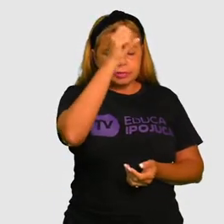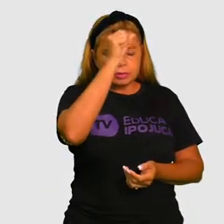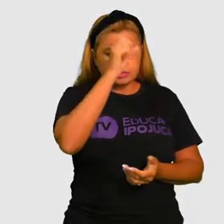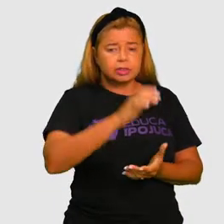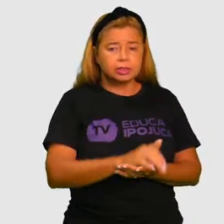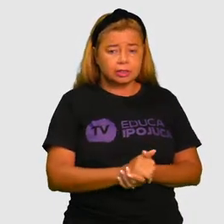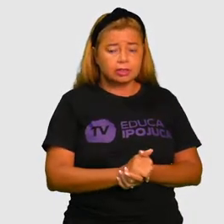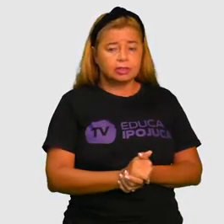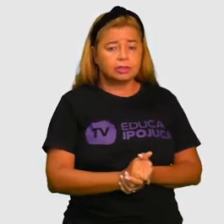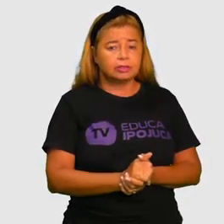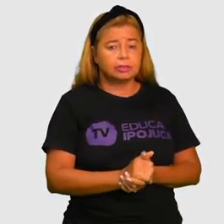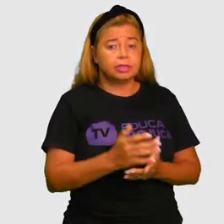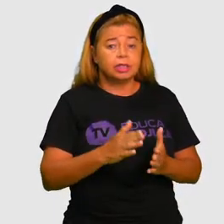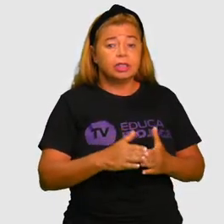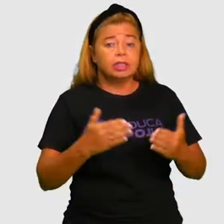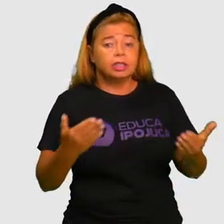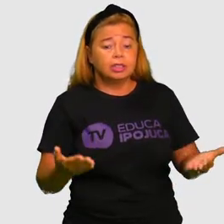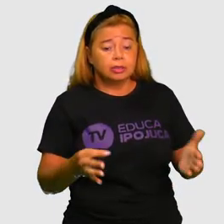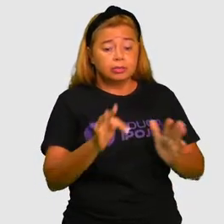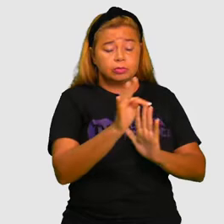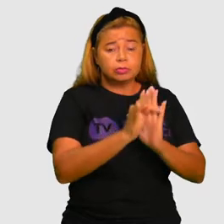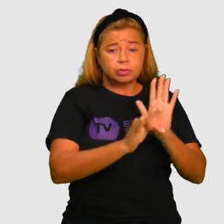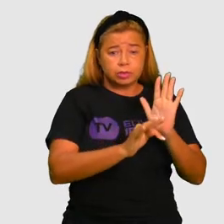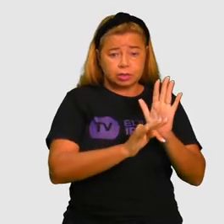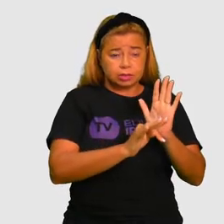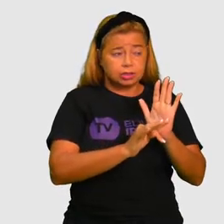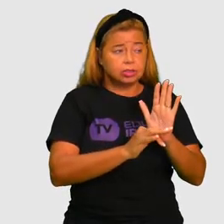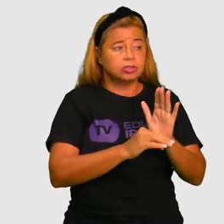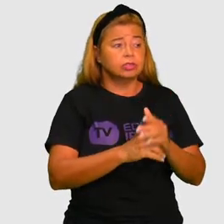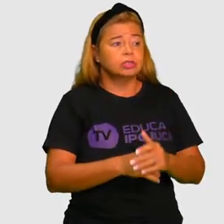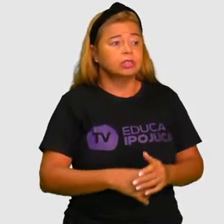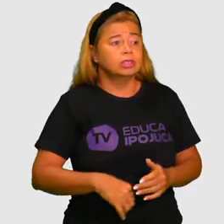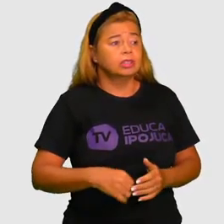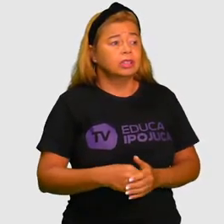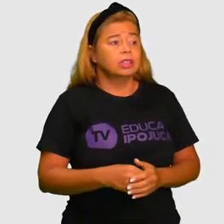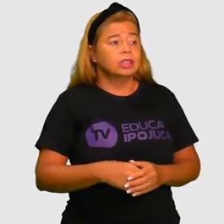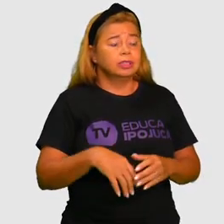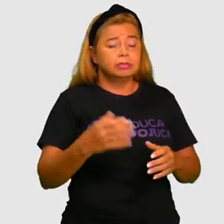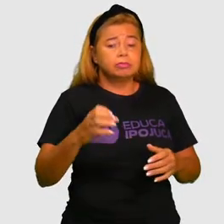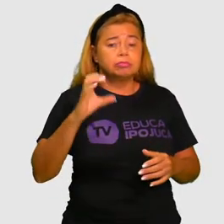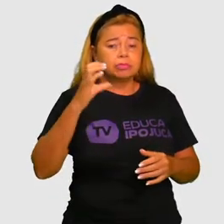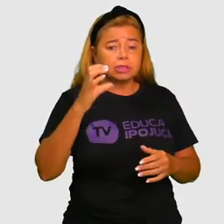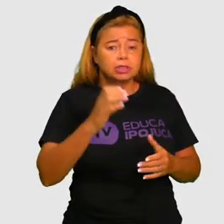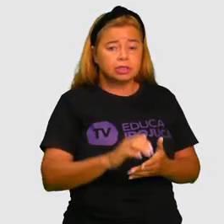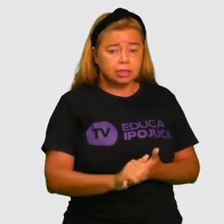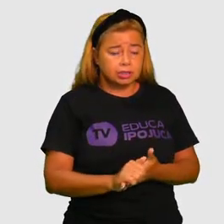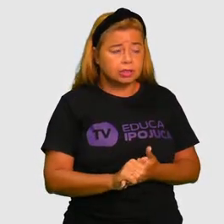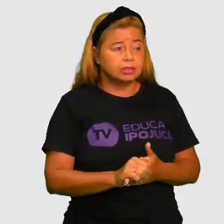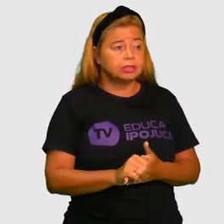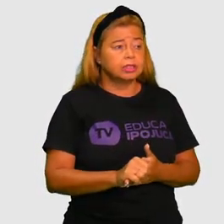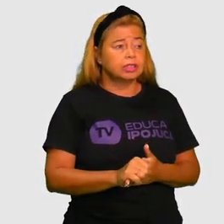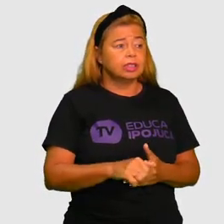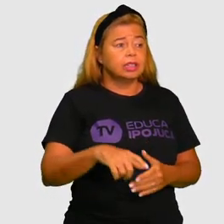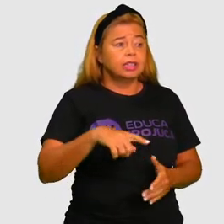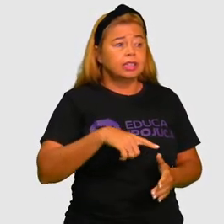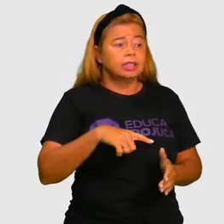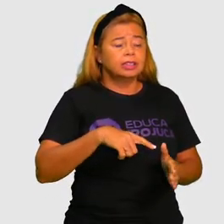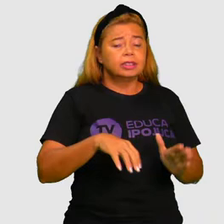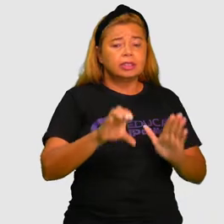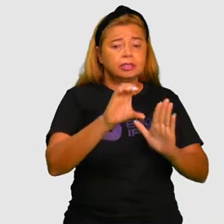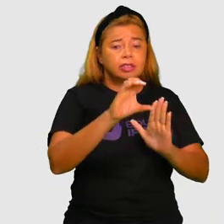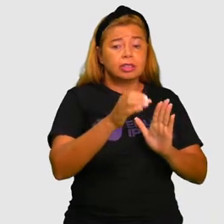o objetivo dele a explicar um fenômeno ele pode ser escrito ou então fundamentado por um